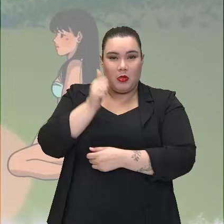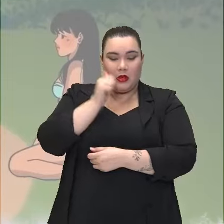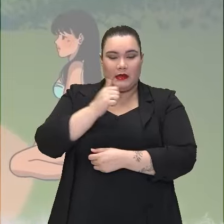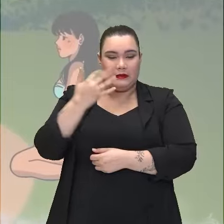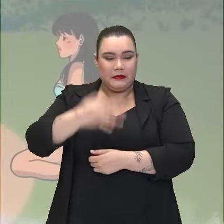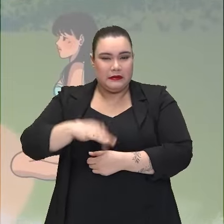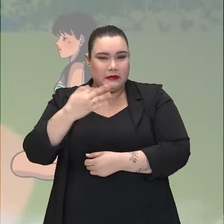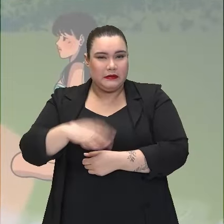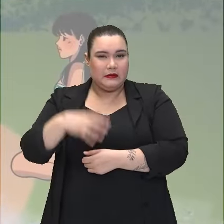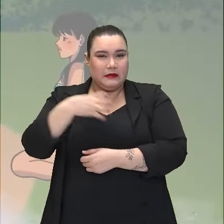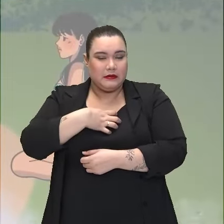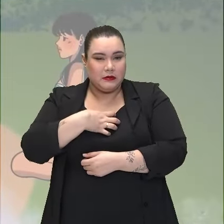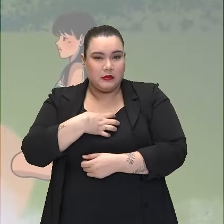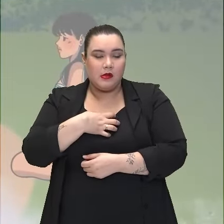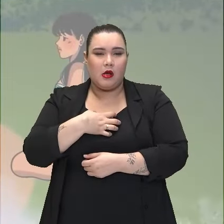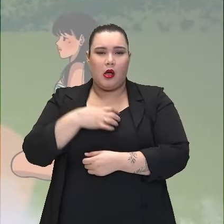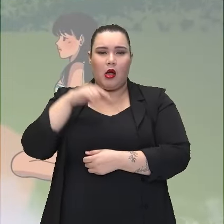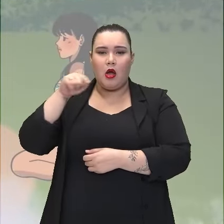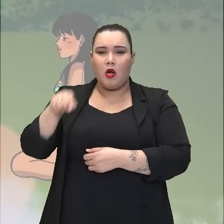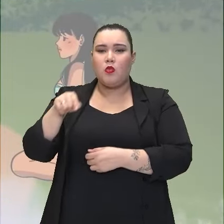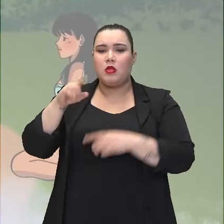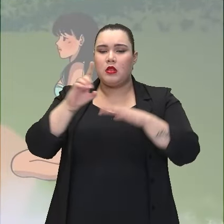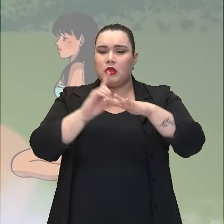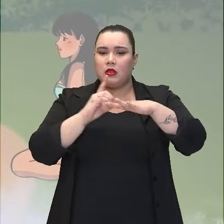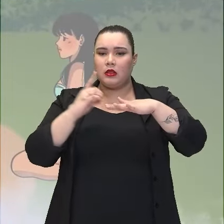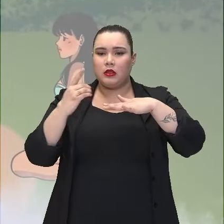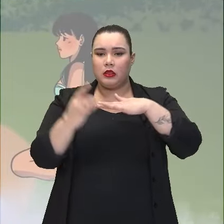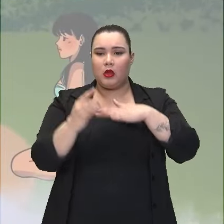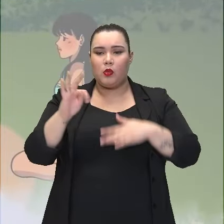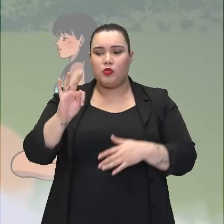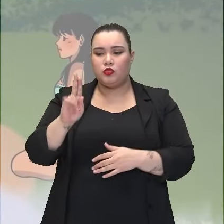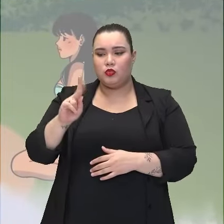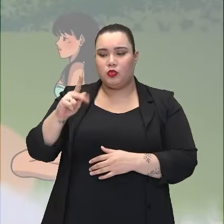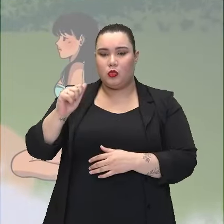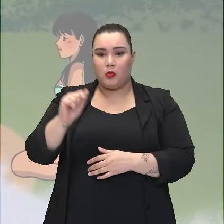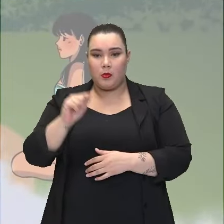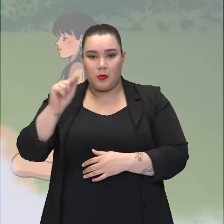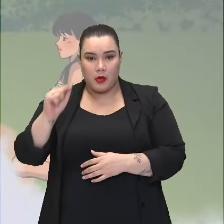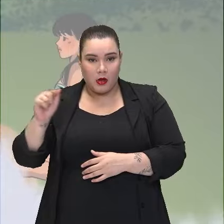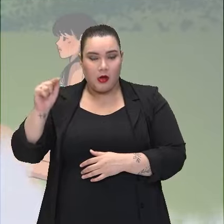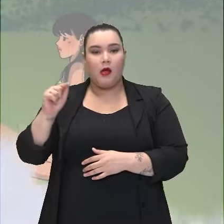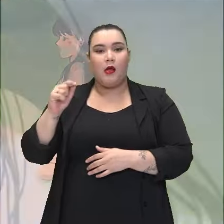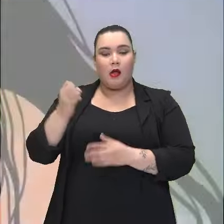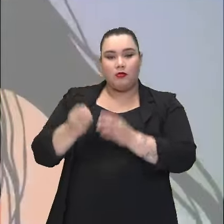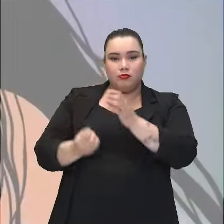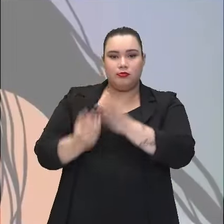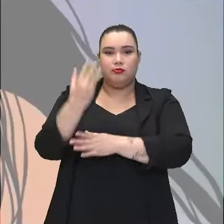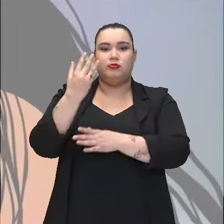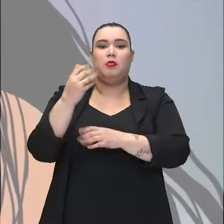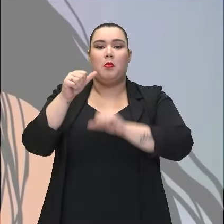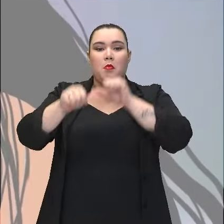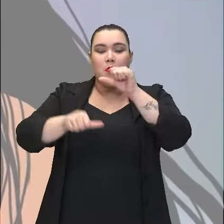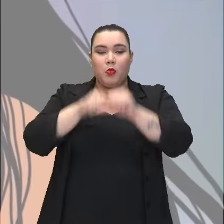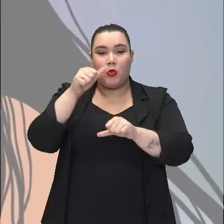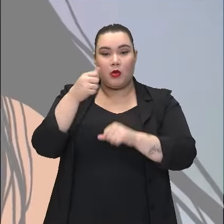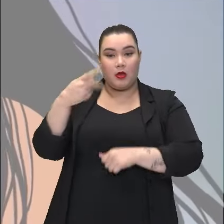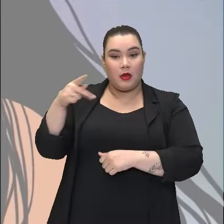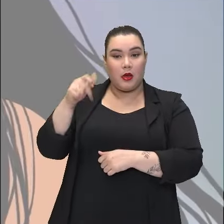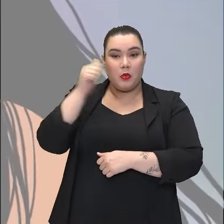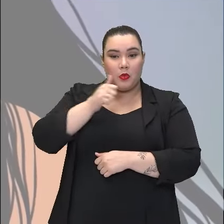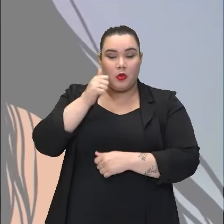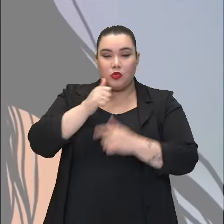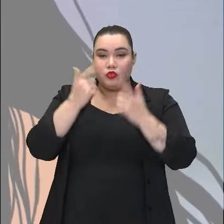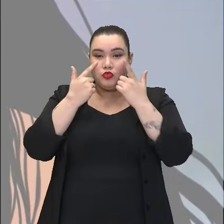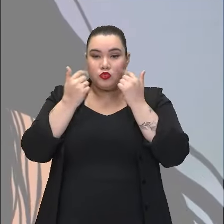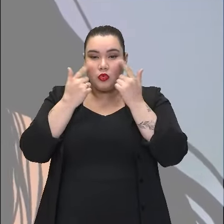o rei dos deuses, e este, para perpetuar a lembrança do grande amor de Potira, transformou suas lágrimas em